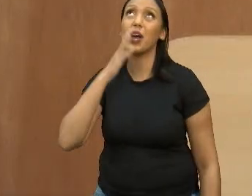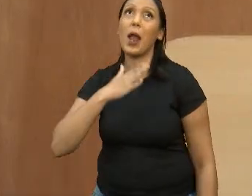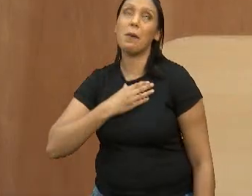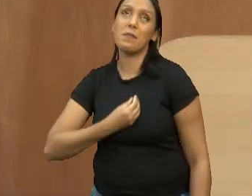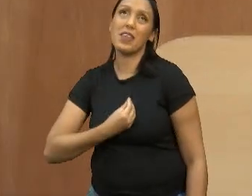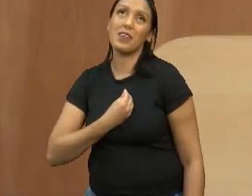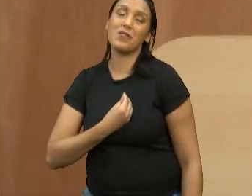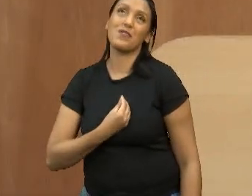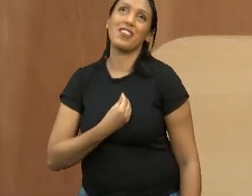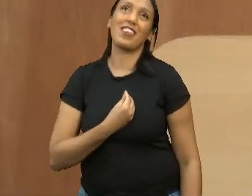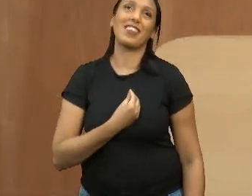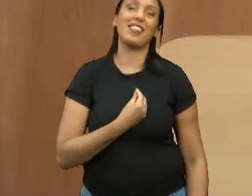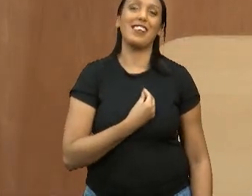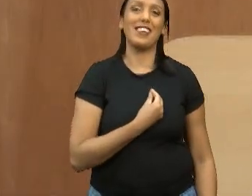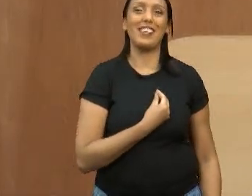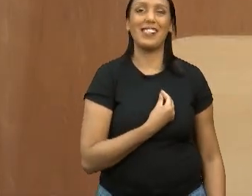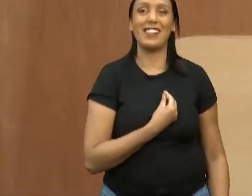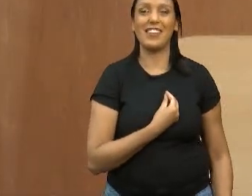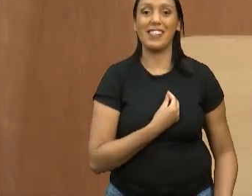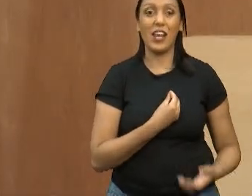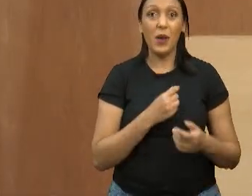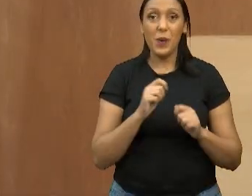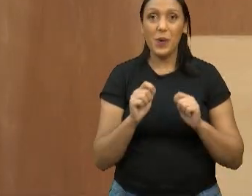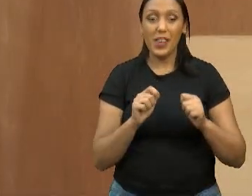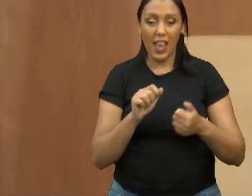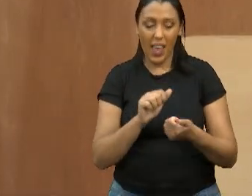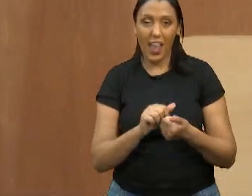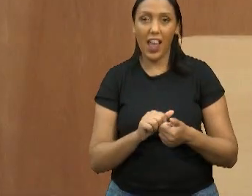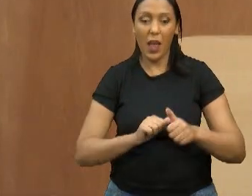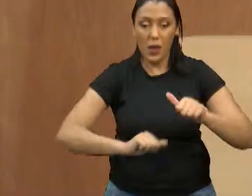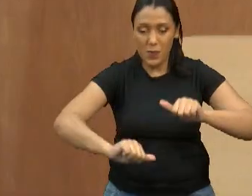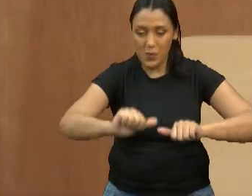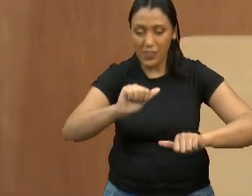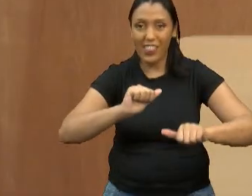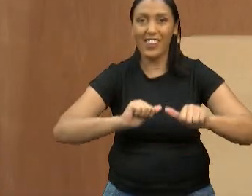talvez a nossa própria história transformando, como se fossem